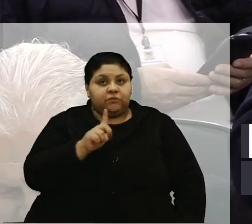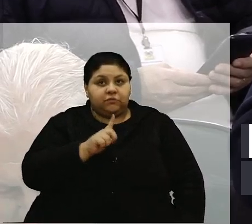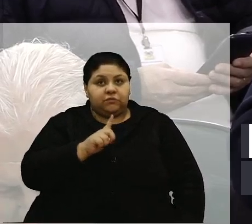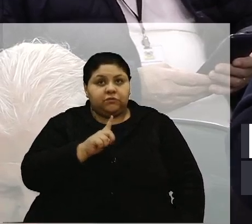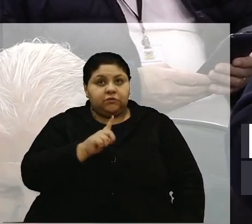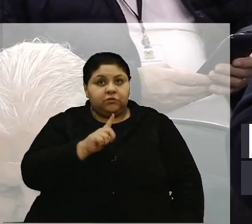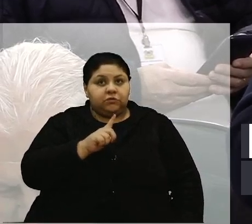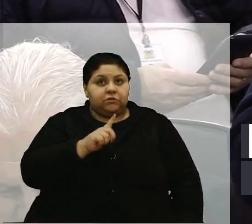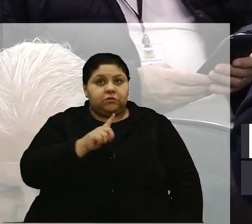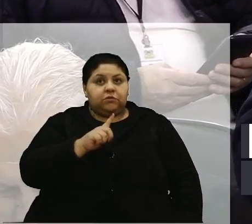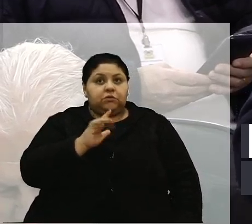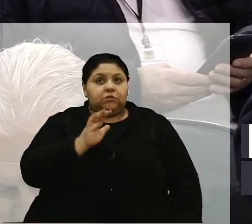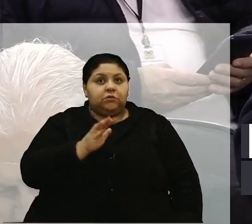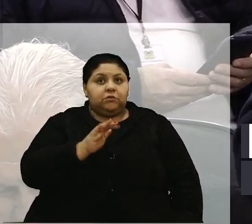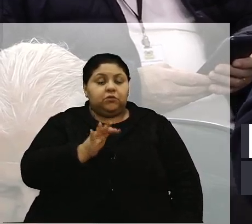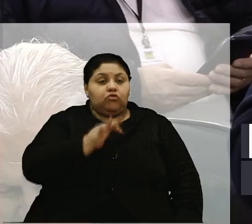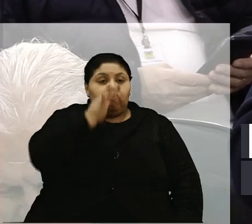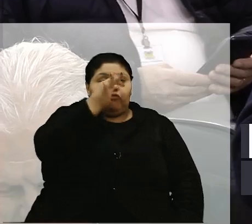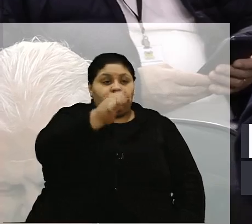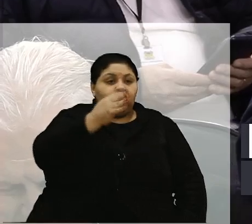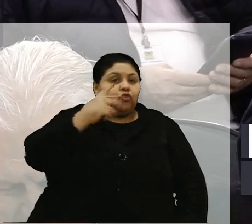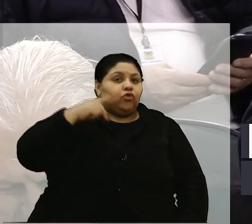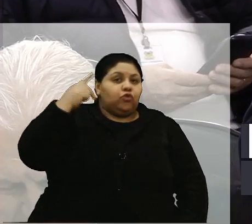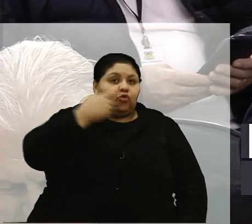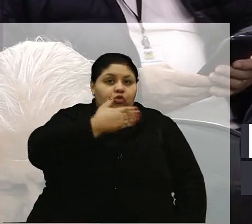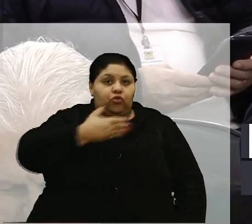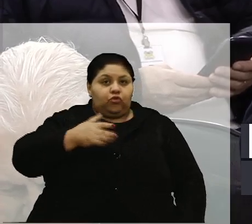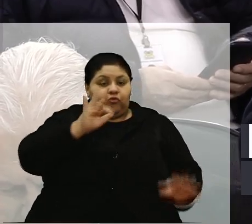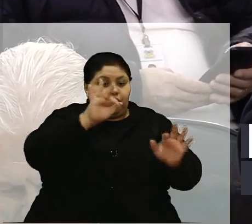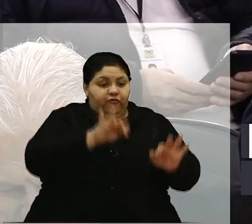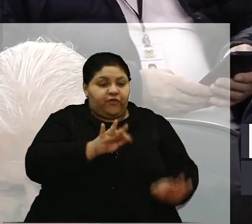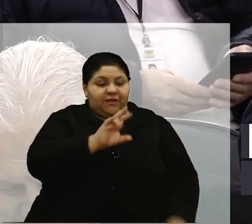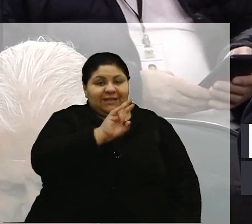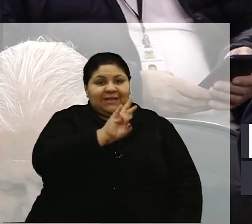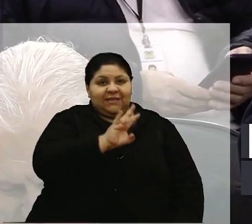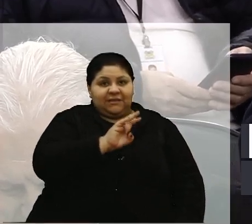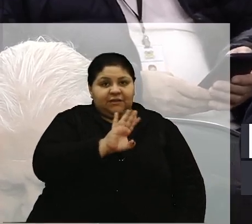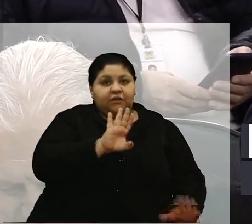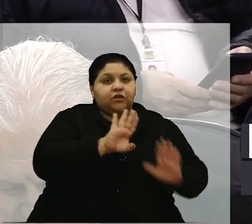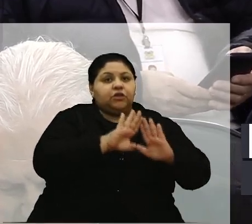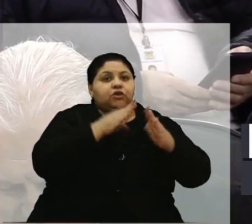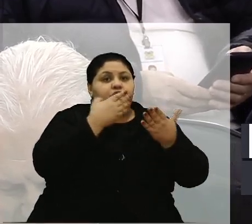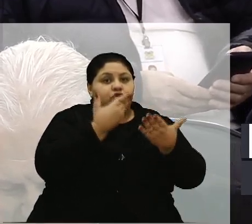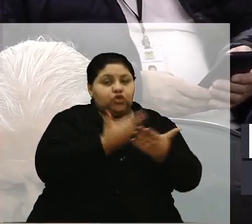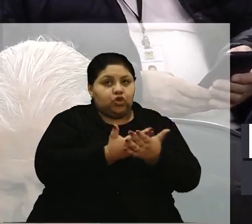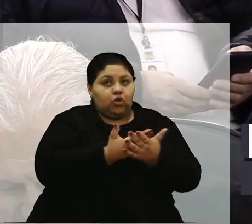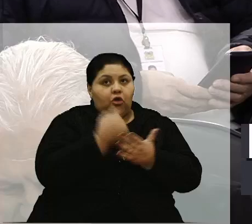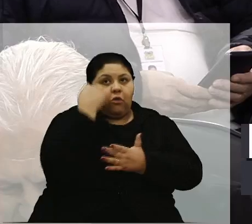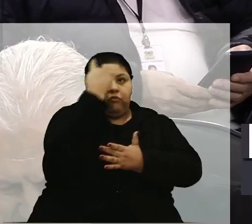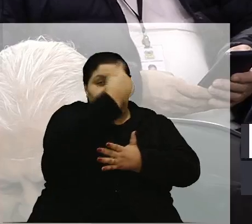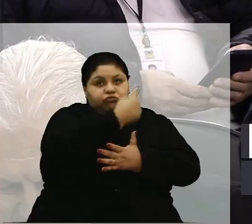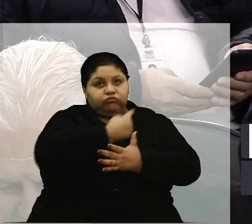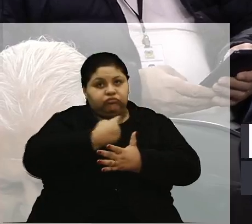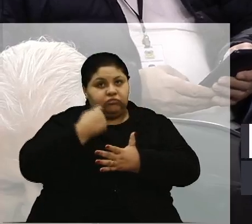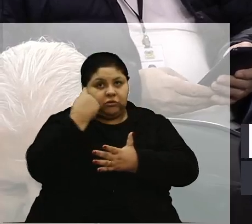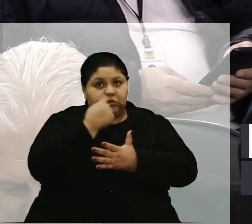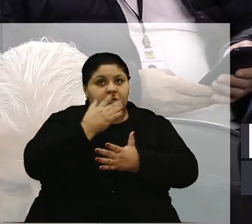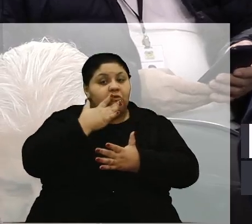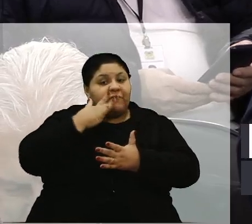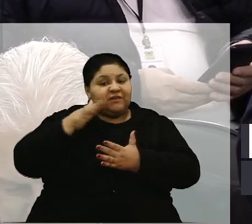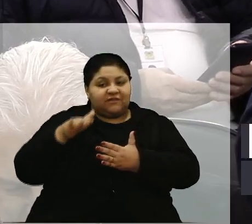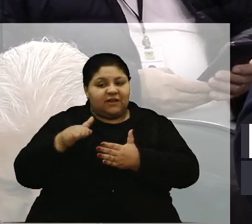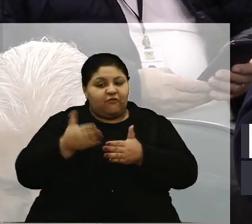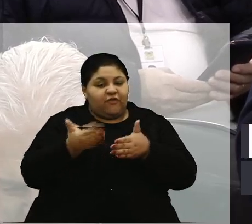no horizonte políticas públicas de combate às drogas, escola de tudo integral para essas crianças não ficarem reféns de